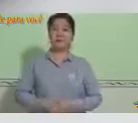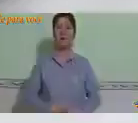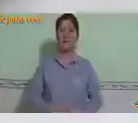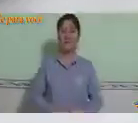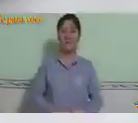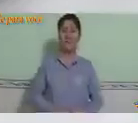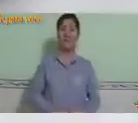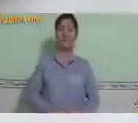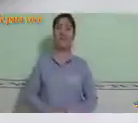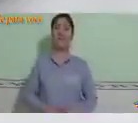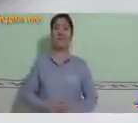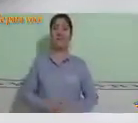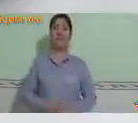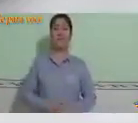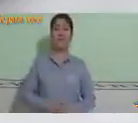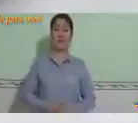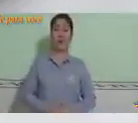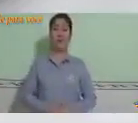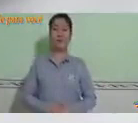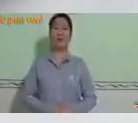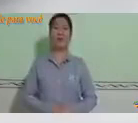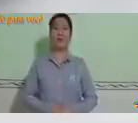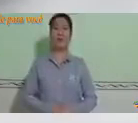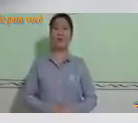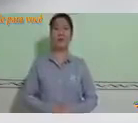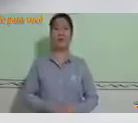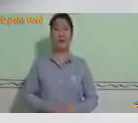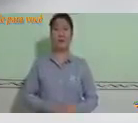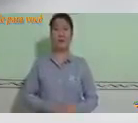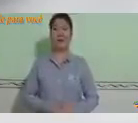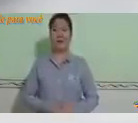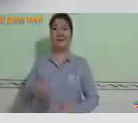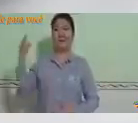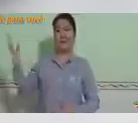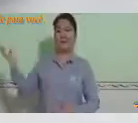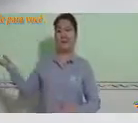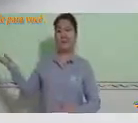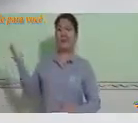são diferentes, sendo importante a realização de novos estudos.